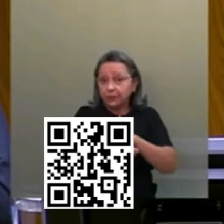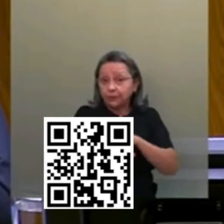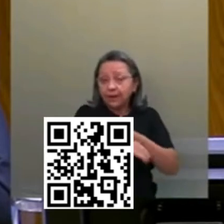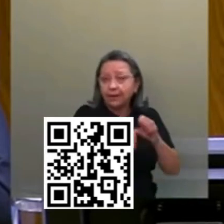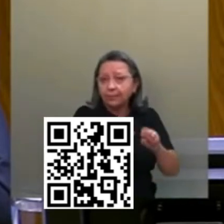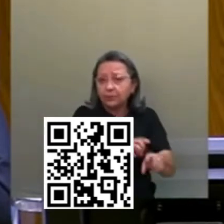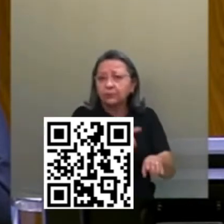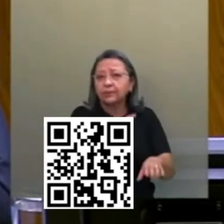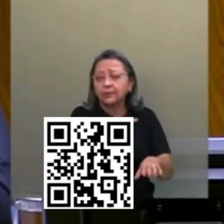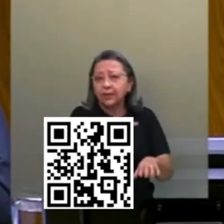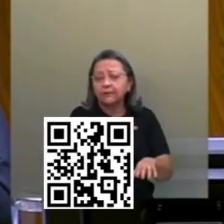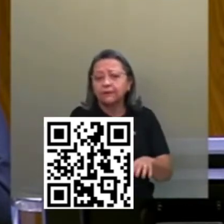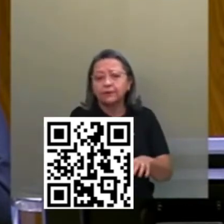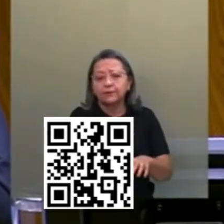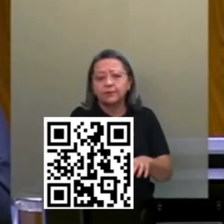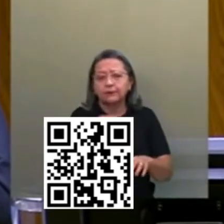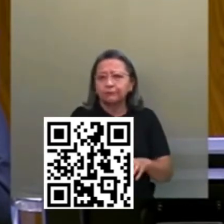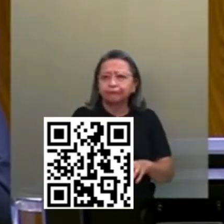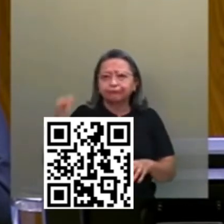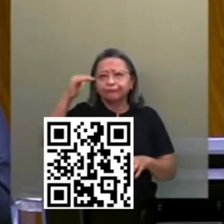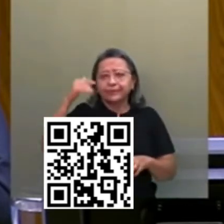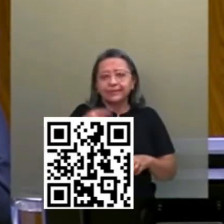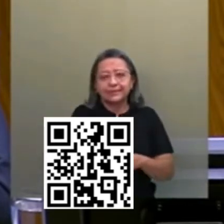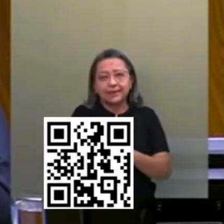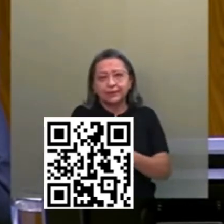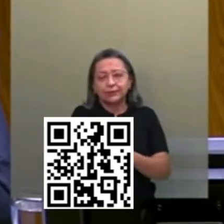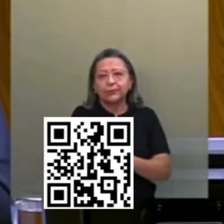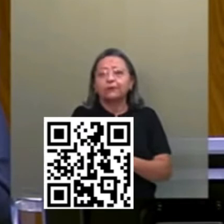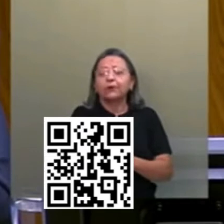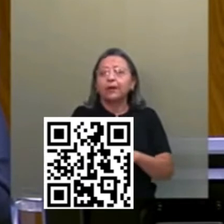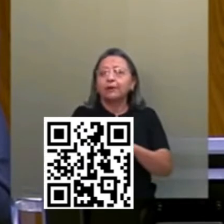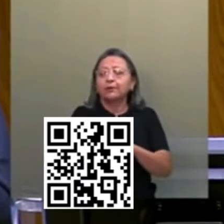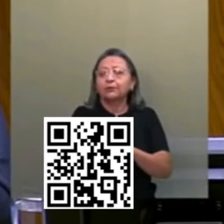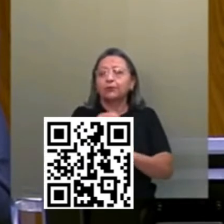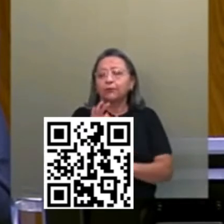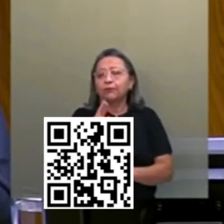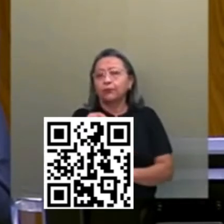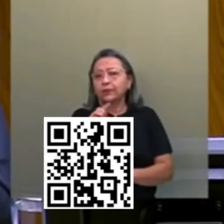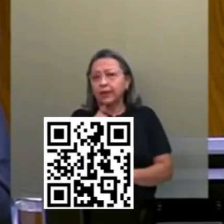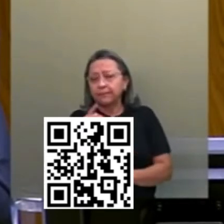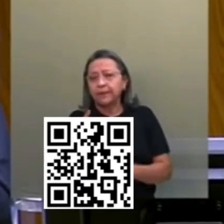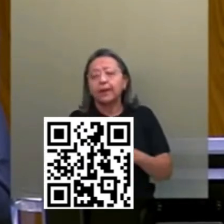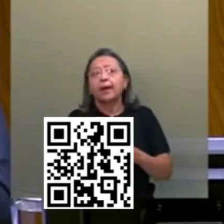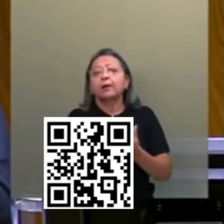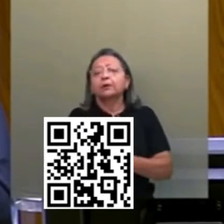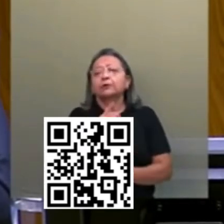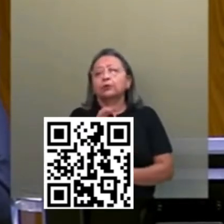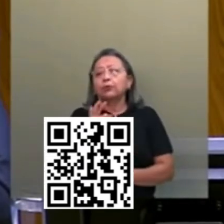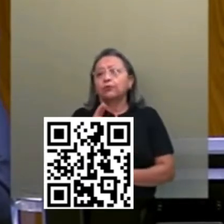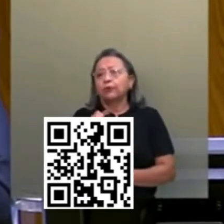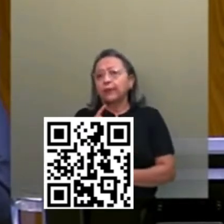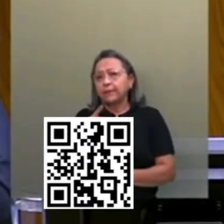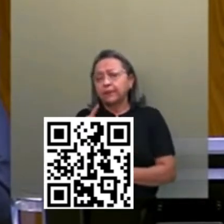educação teve um coroamento neste ano, que foi a constitucionalização do Fundeb, a regulamentação do Fundeb